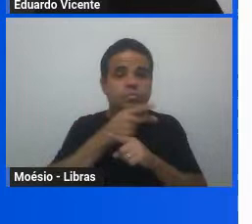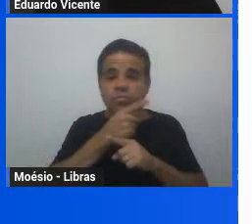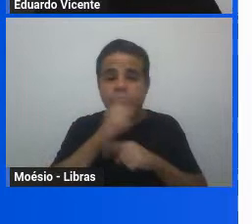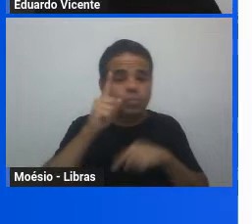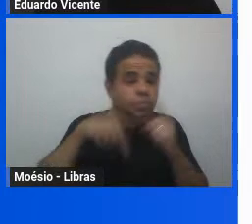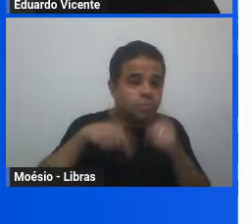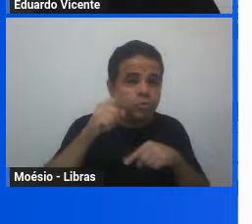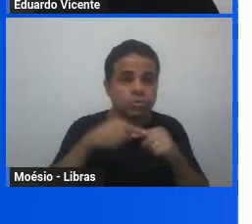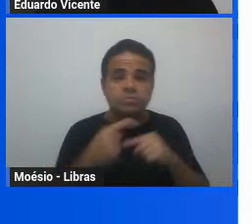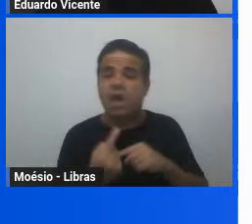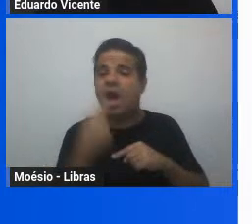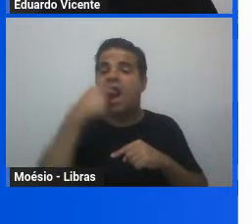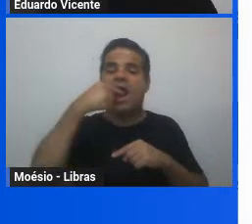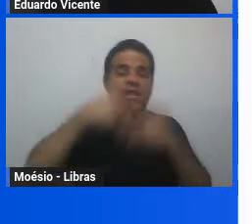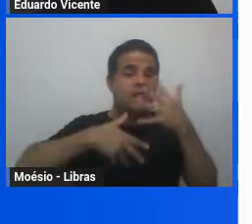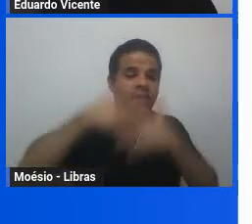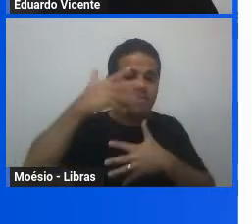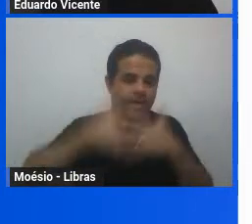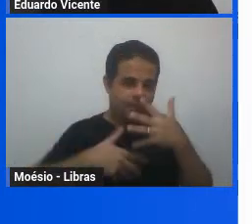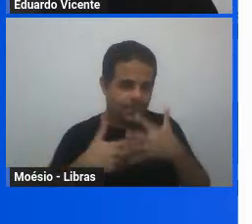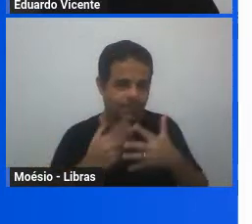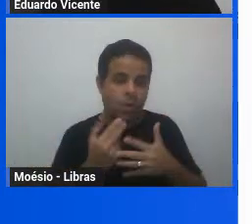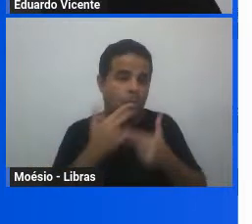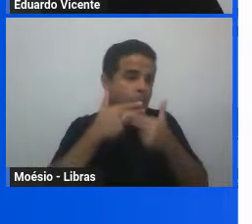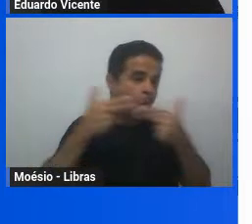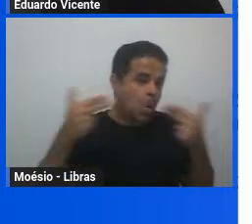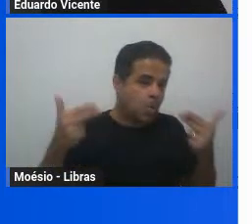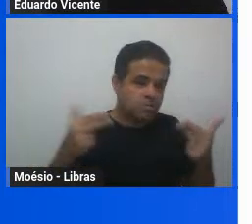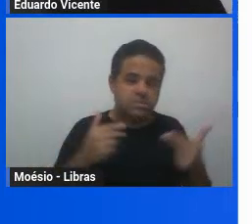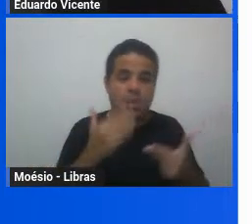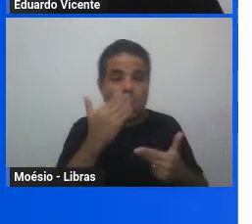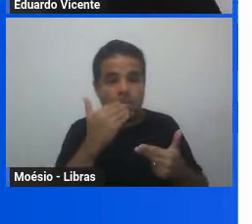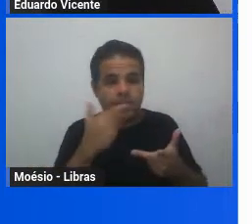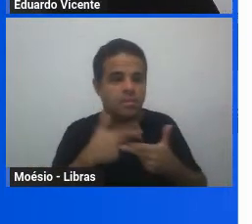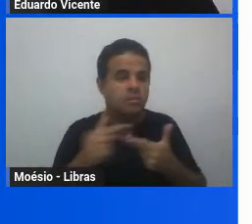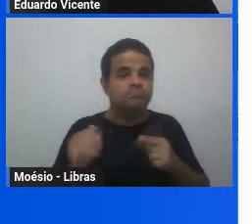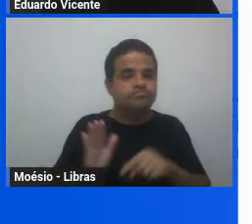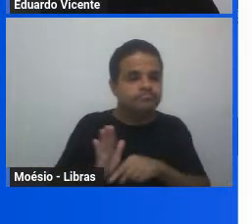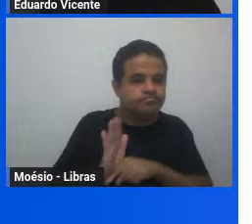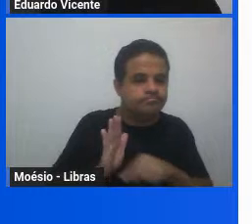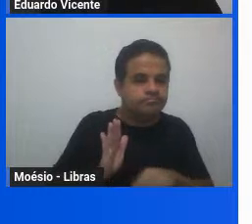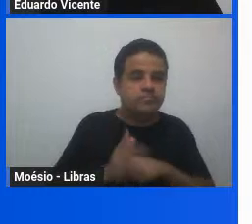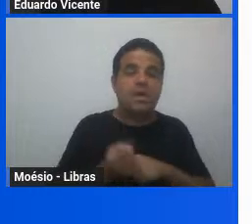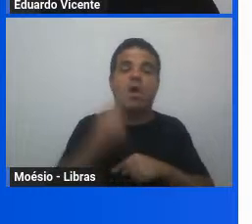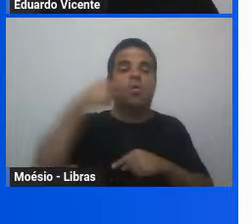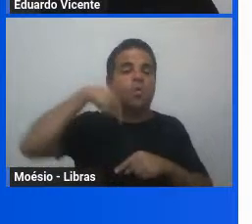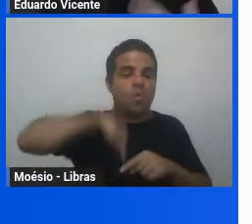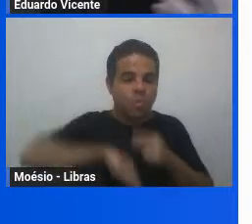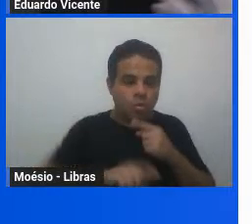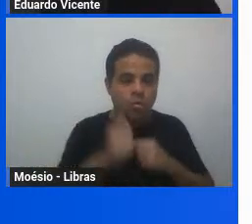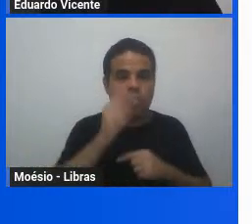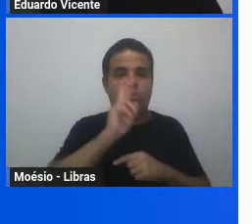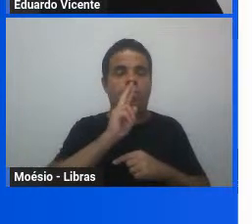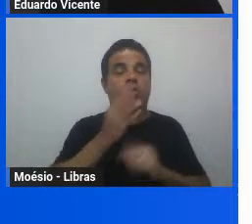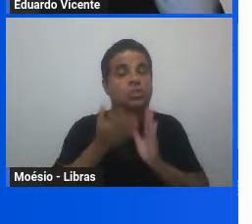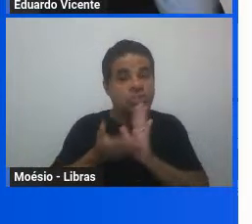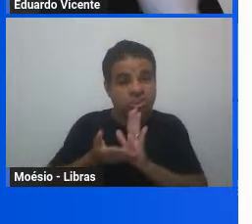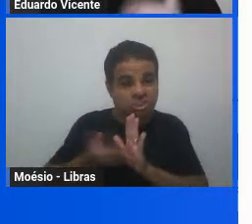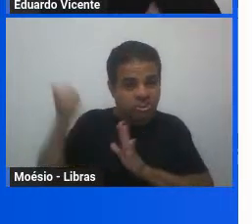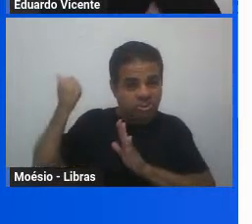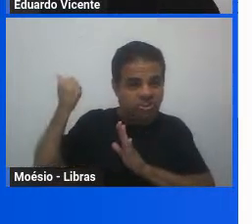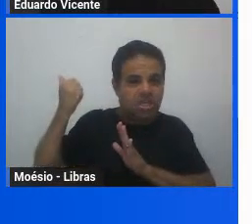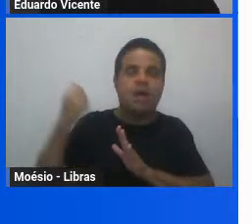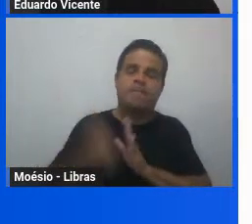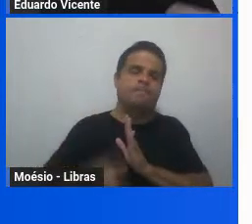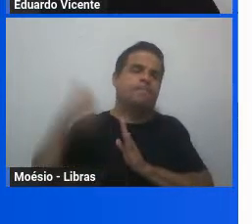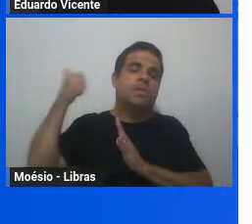esteja obstruindo as vias aéreas, né? Bem como contribuir aí a passagem de ar. Se eu consigo remover, eu contribuo